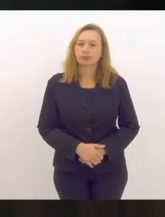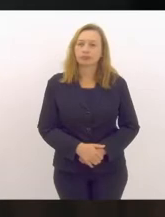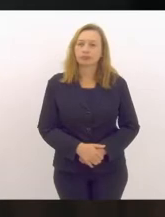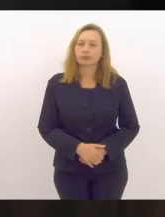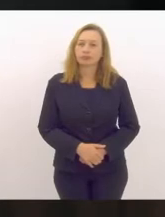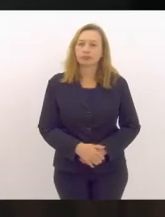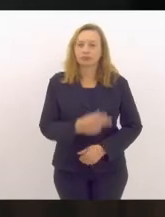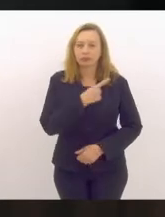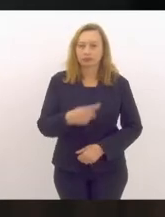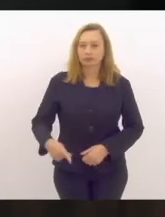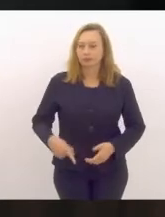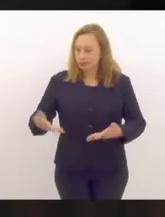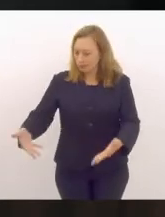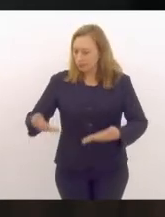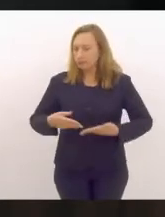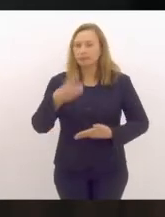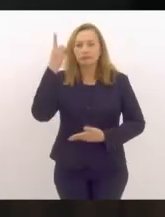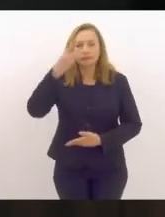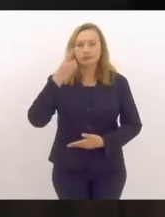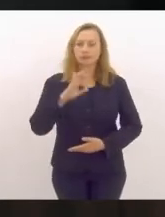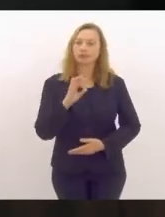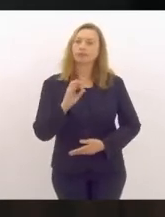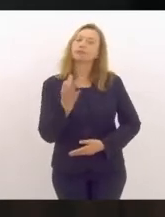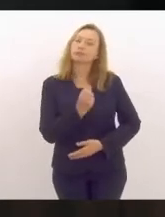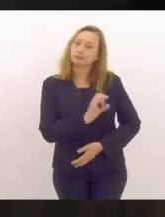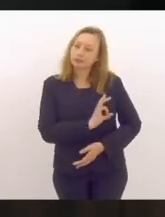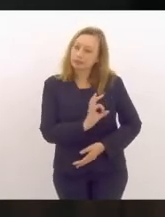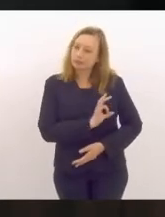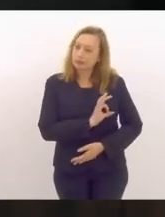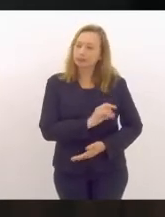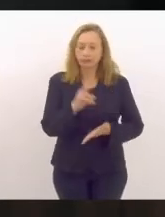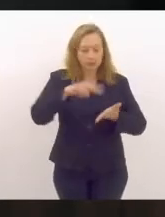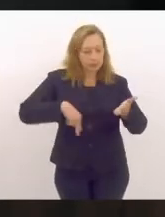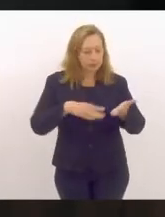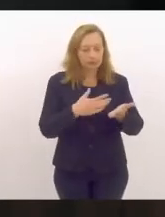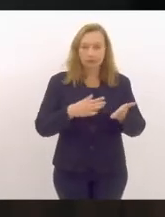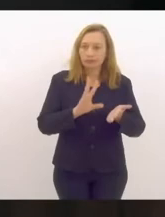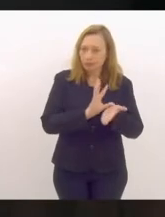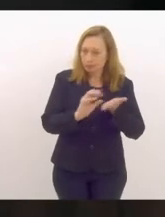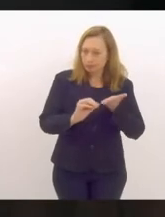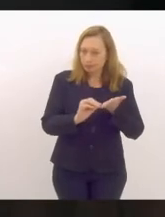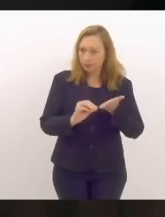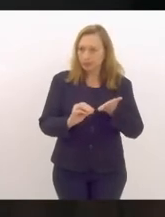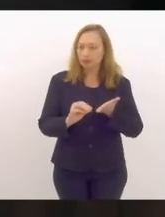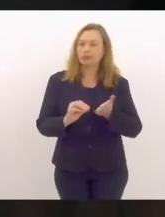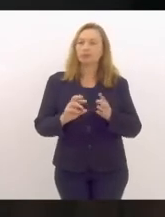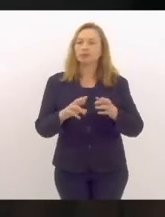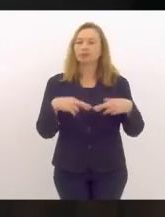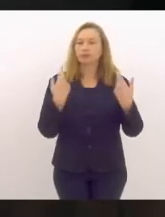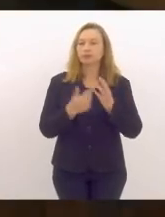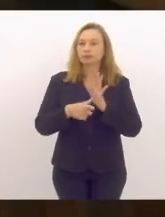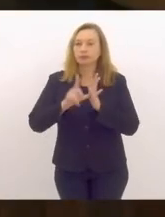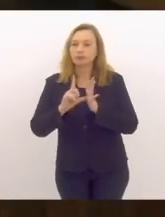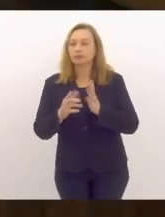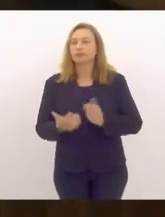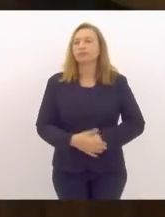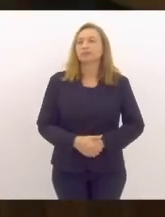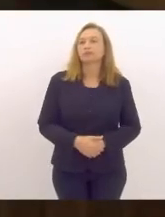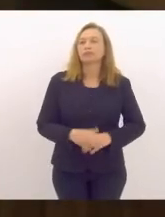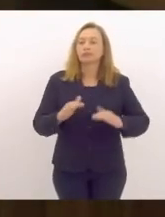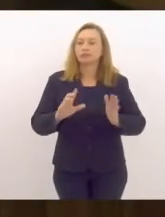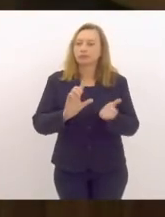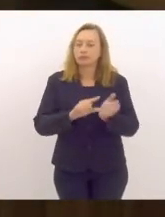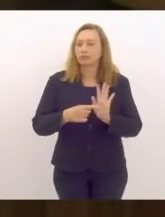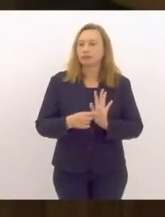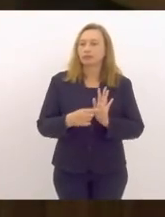A presidência convida a nobre deputada Marta Rocha para fazer a leitura da ata da sessão anterior. A ata reflete com